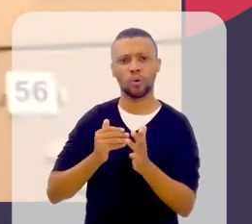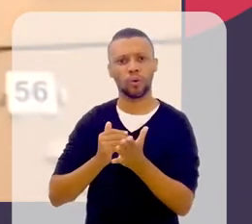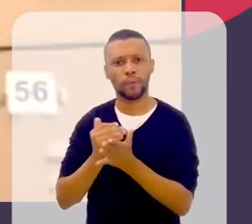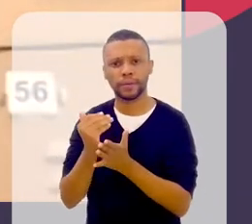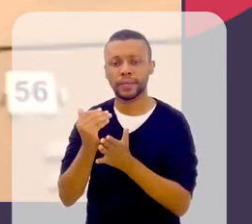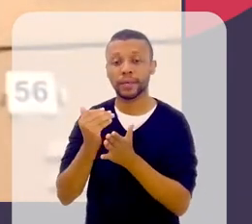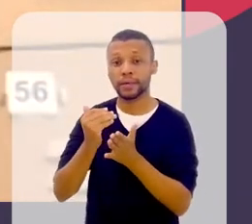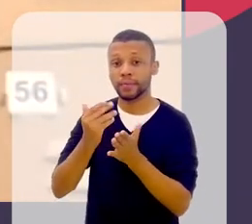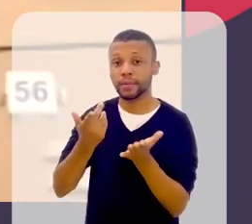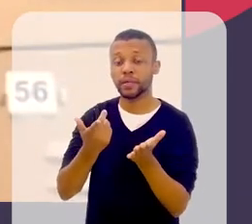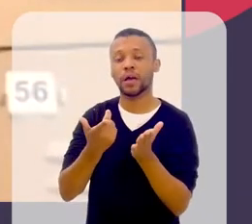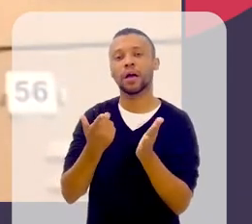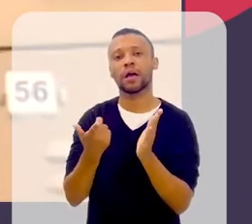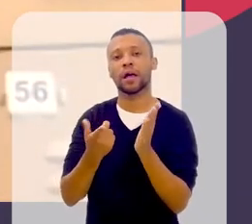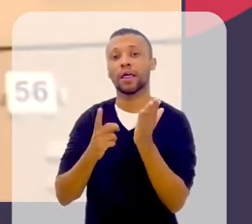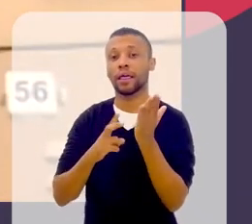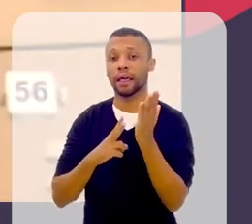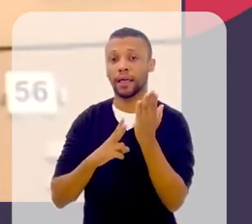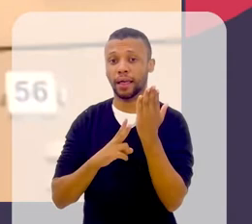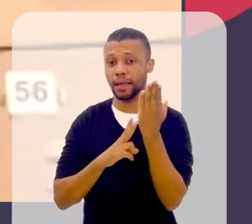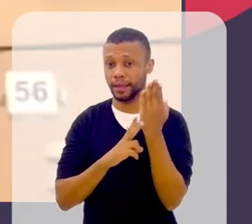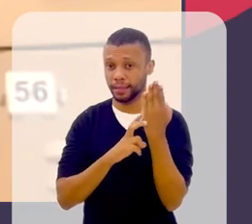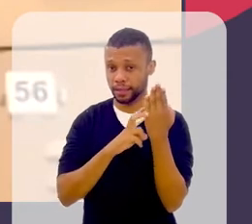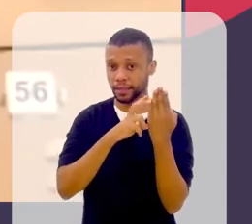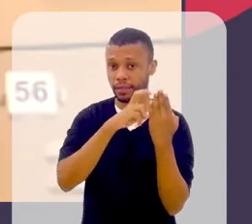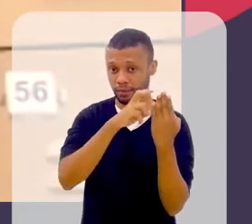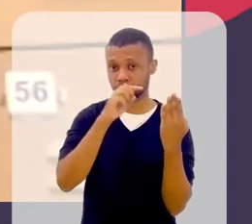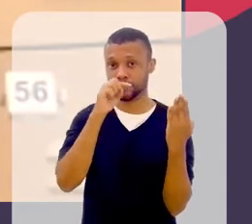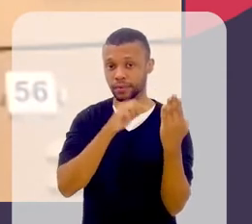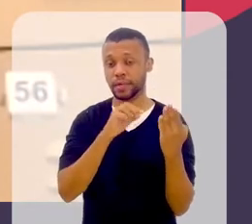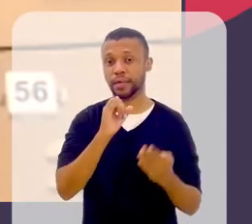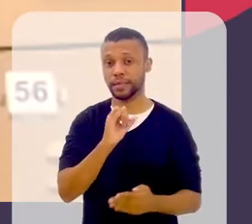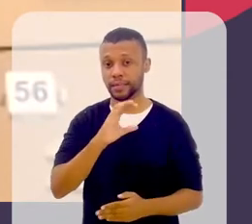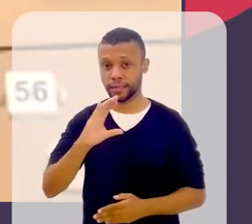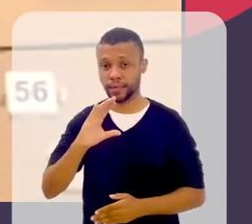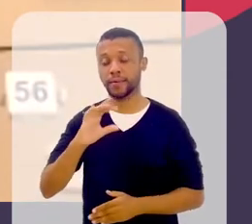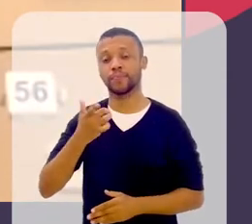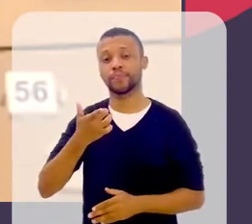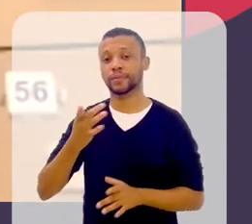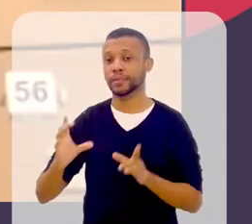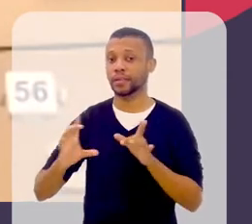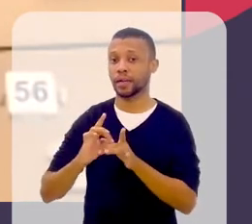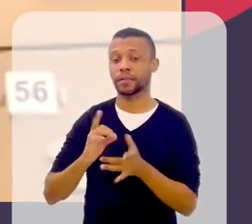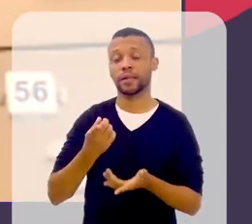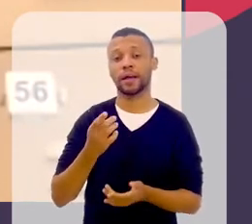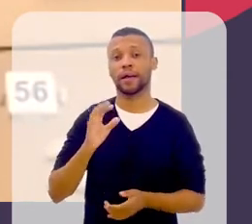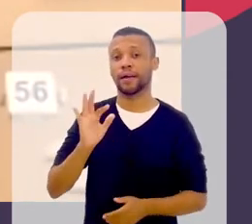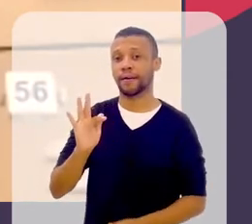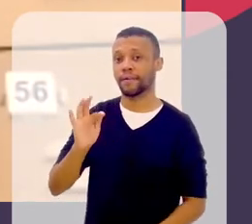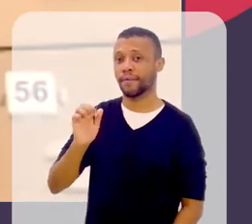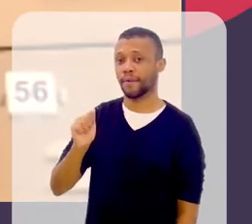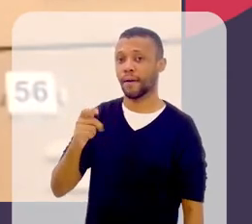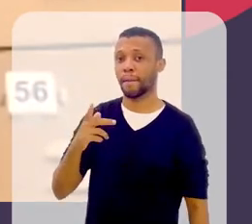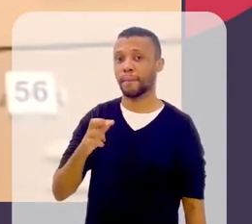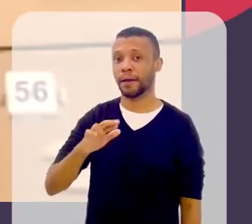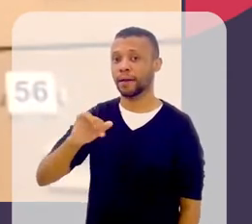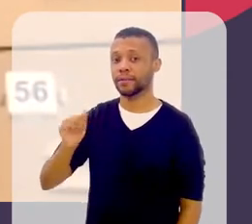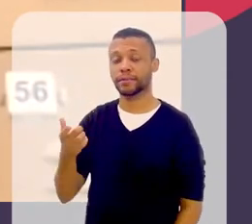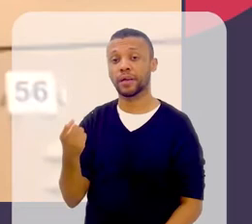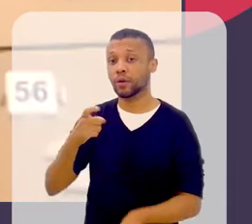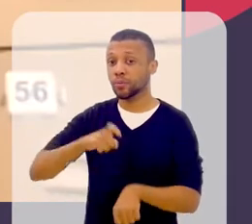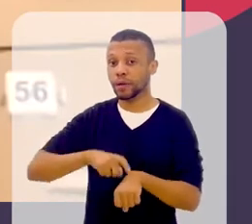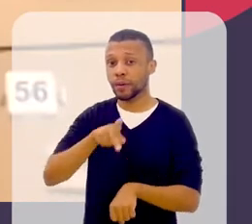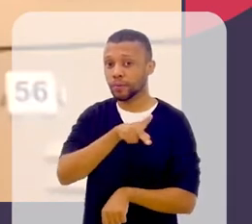comecei a minha iniciação científica como bolsista da FAPERJ, e aí foi quando a minha orientadora, a professora Natasha, me